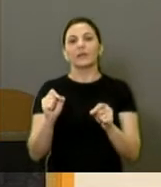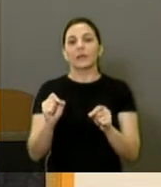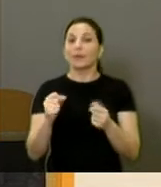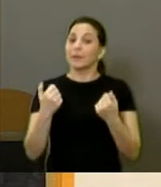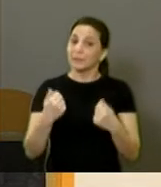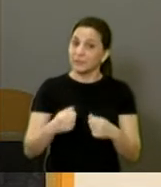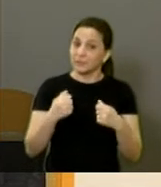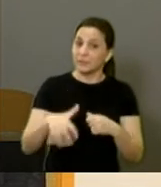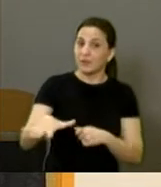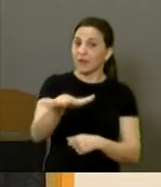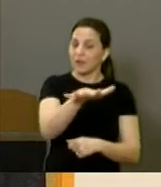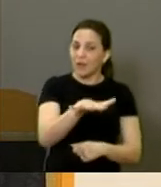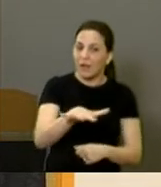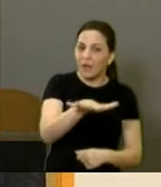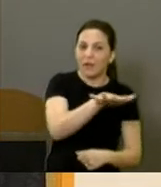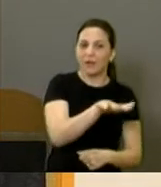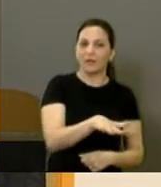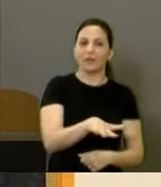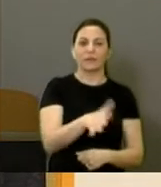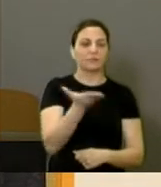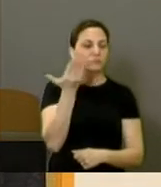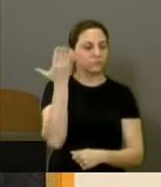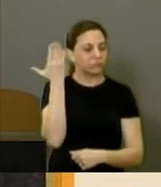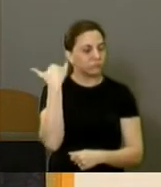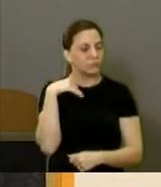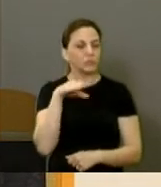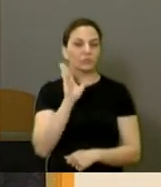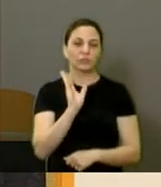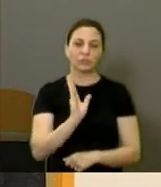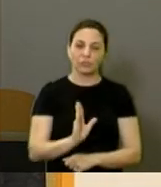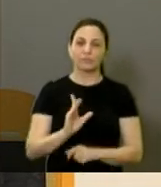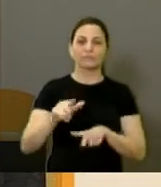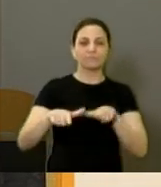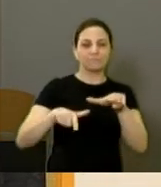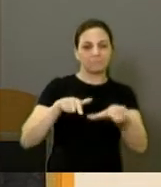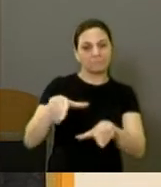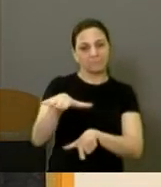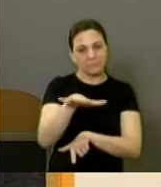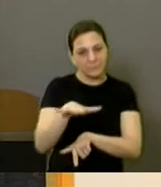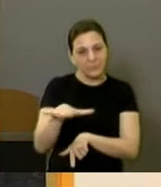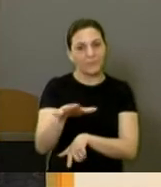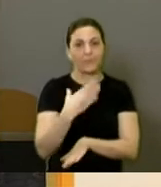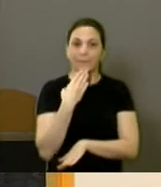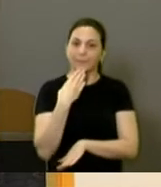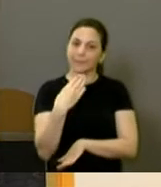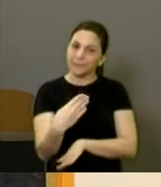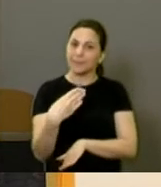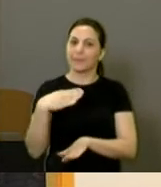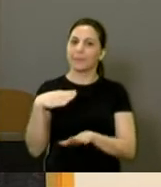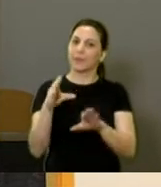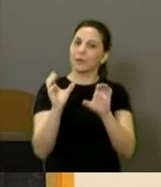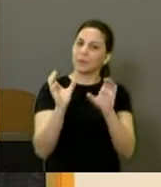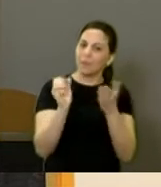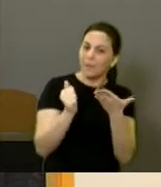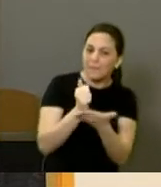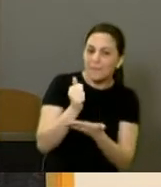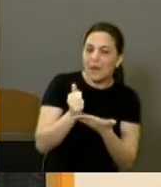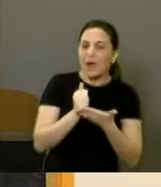necessidade daquela região. Há muito tempo que os trabalhadores daquela região reivindicam uma estrutura